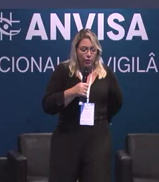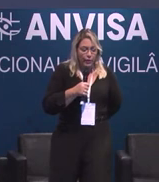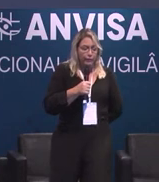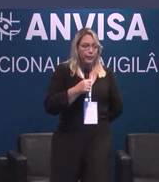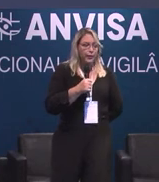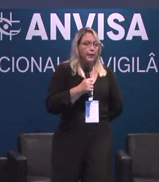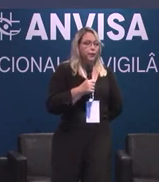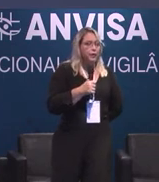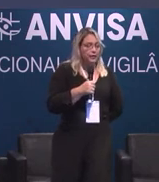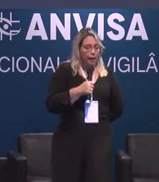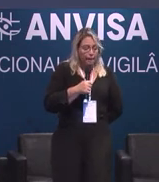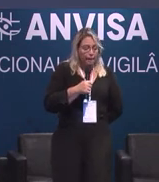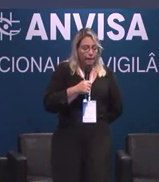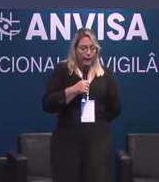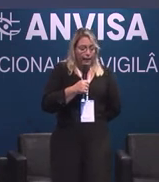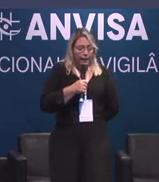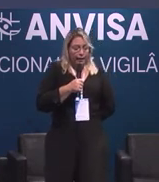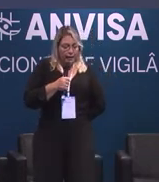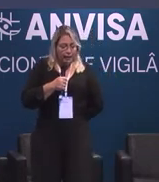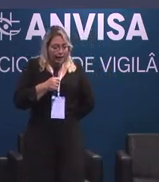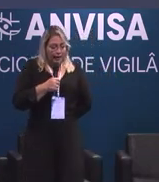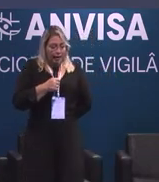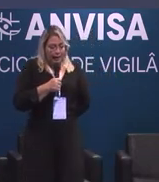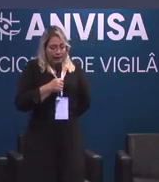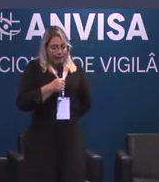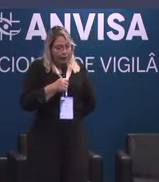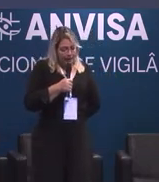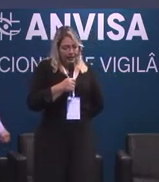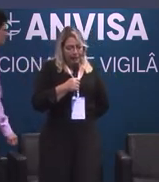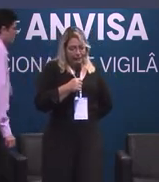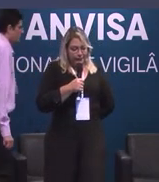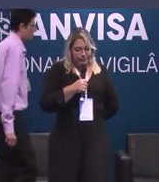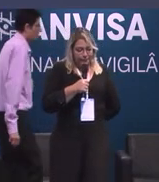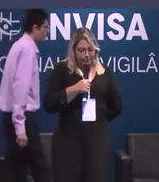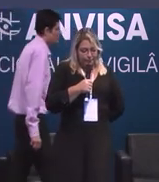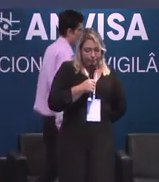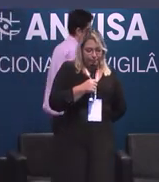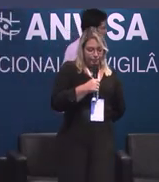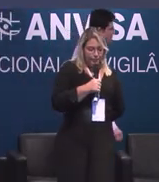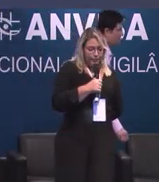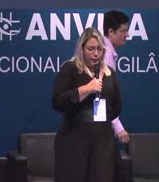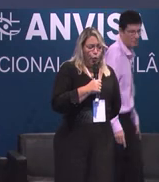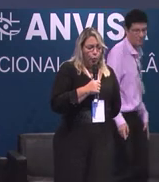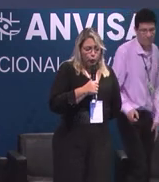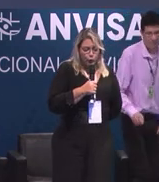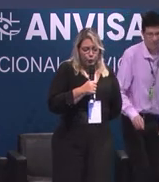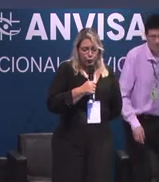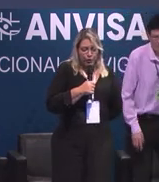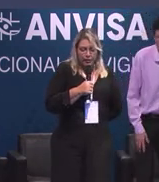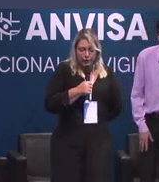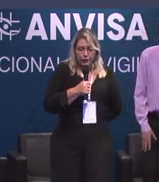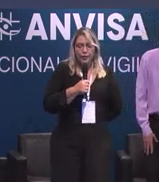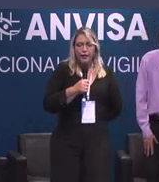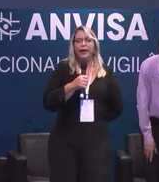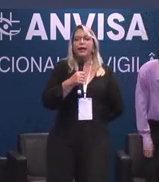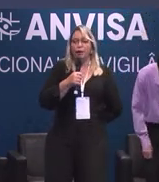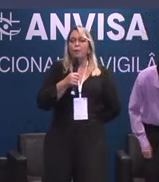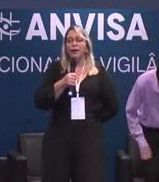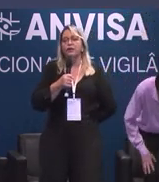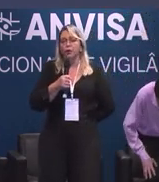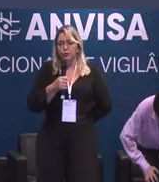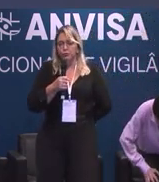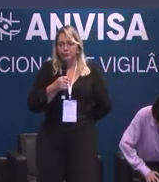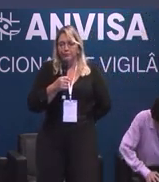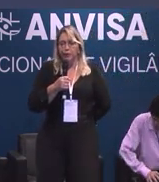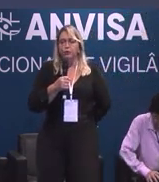instaurado. Pode passar. E aí, pode passar? como pontos positivos, ele é o mais